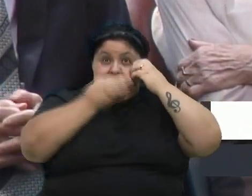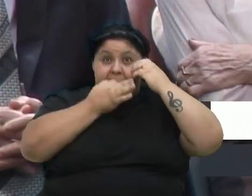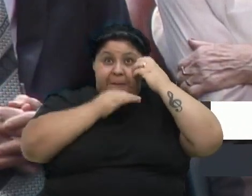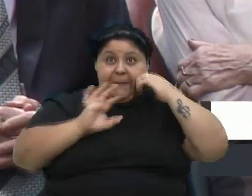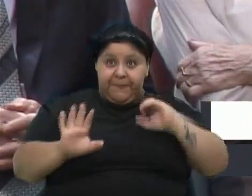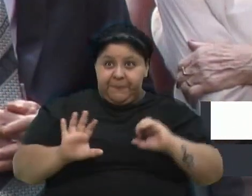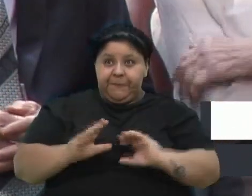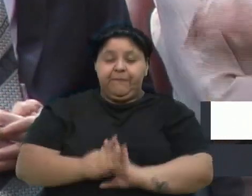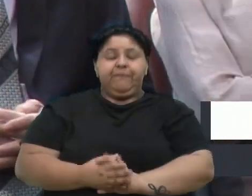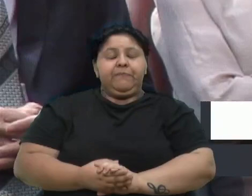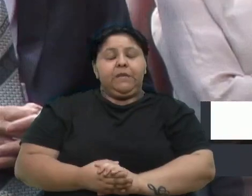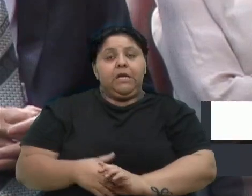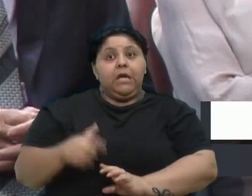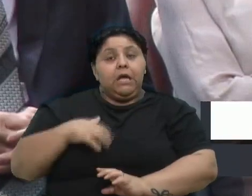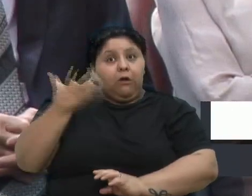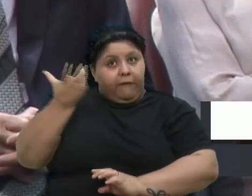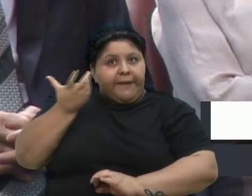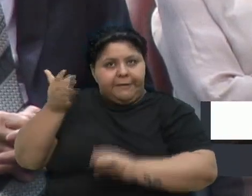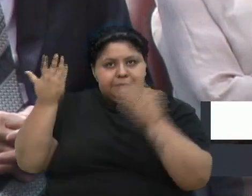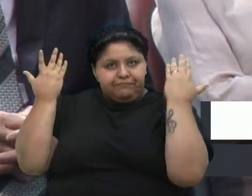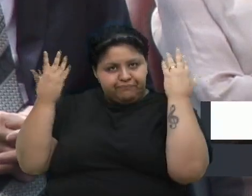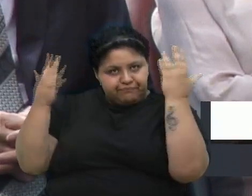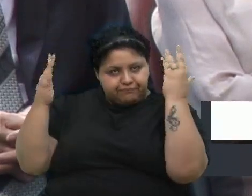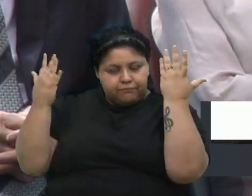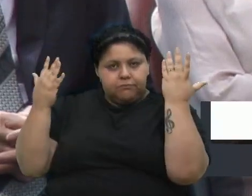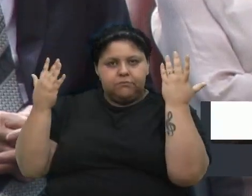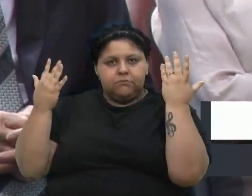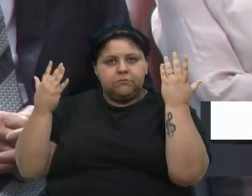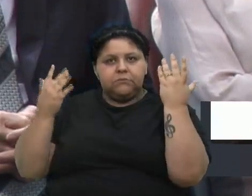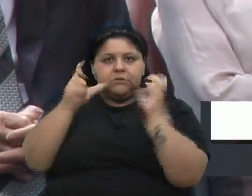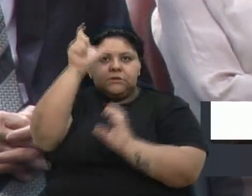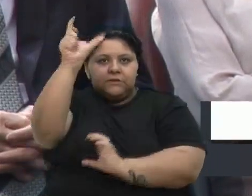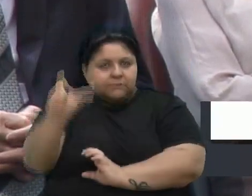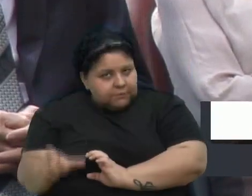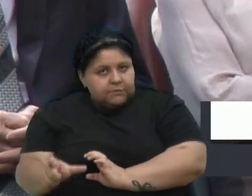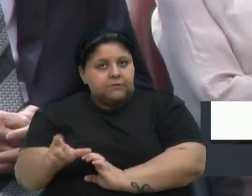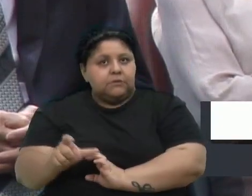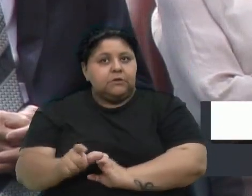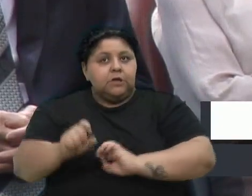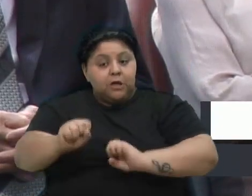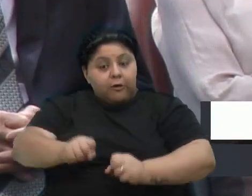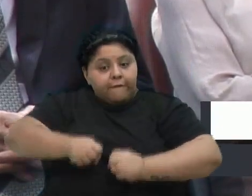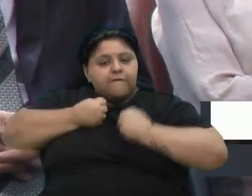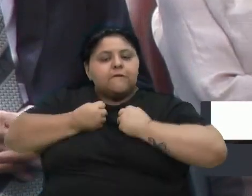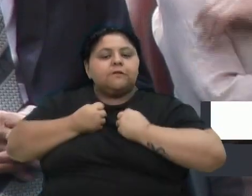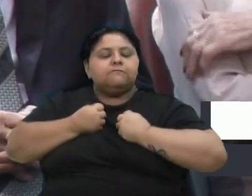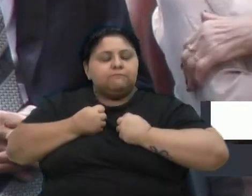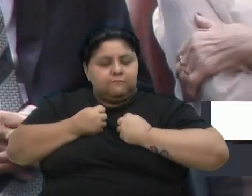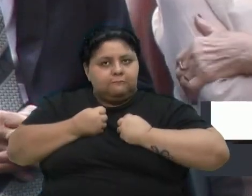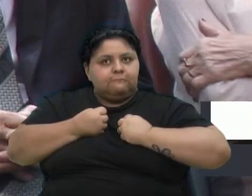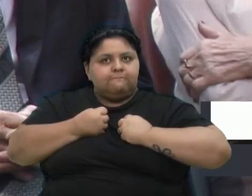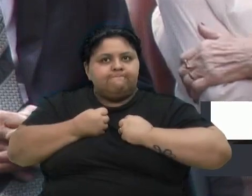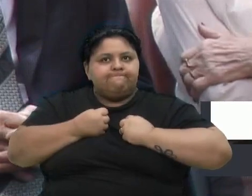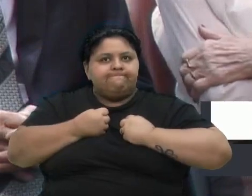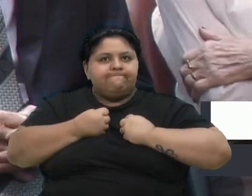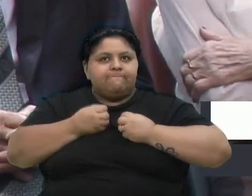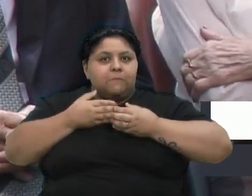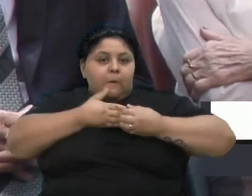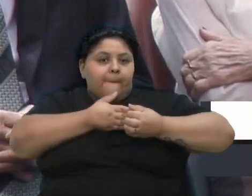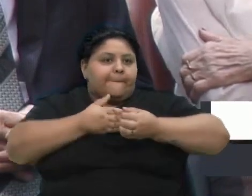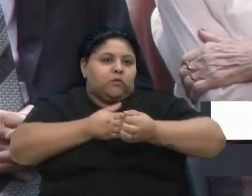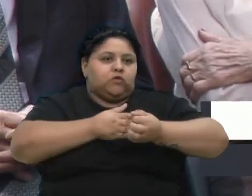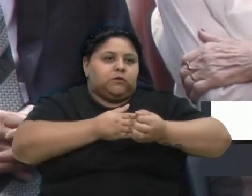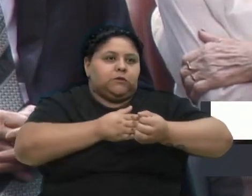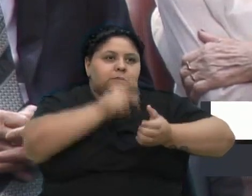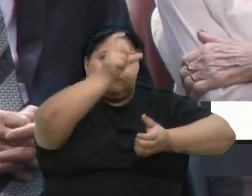Mas eu quero parabenizar as pessoas engajadas que foram à busca do ser humano, né, que